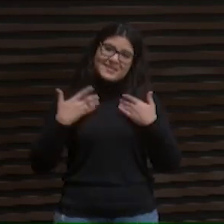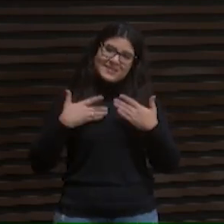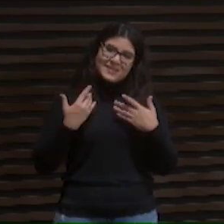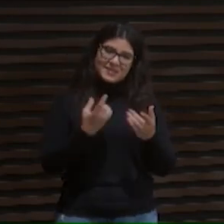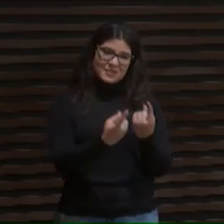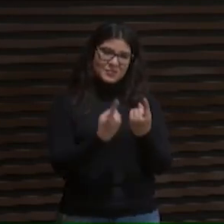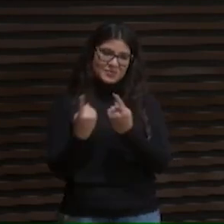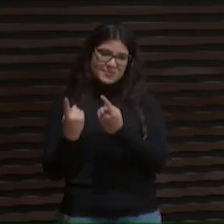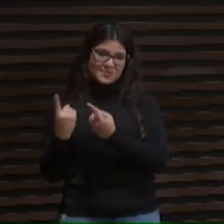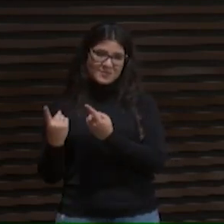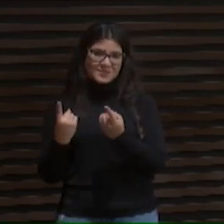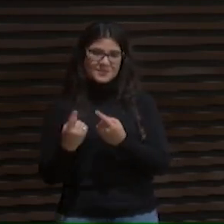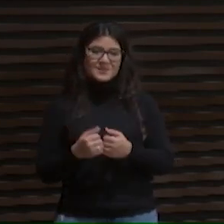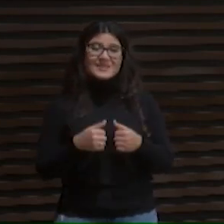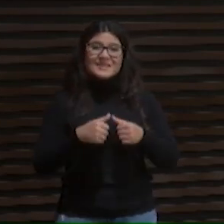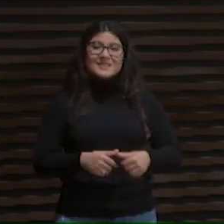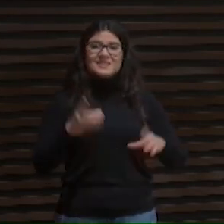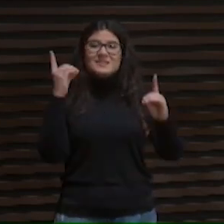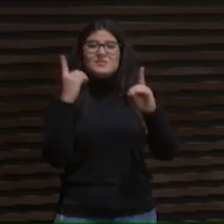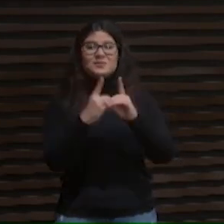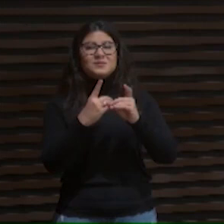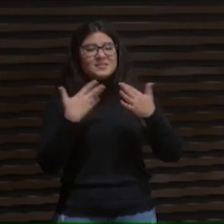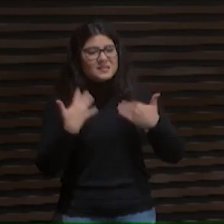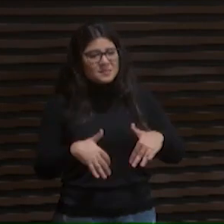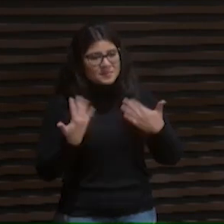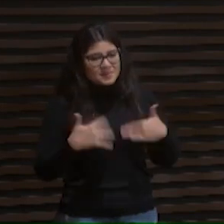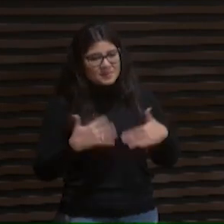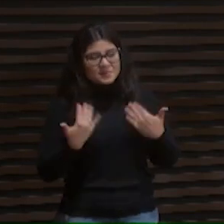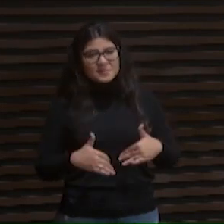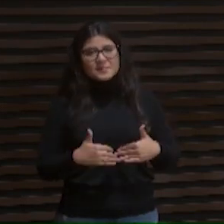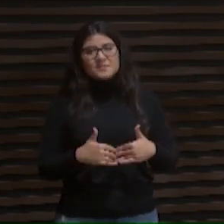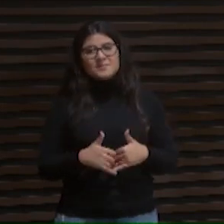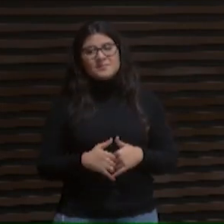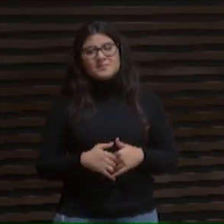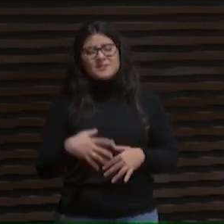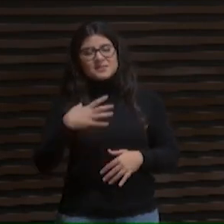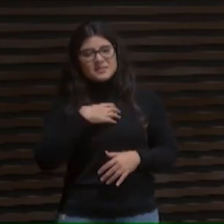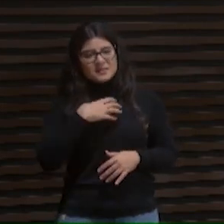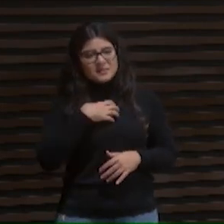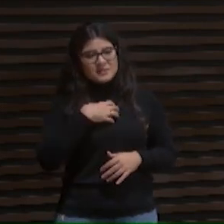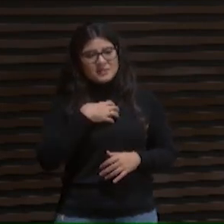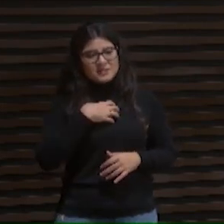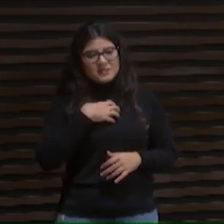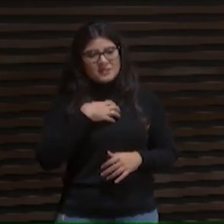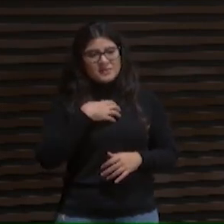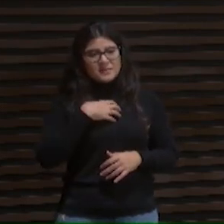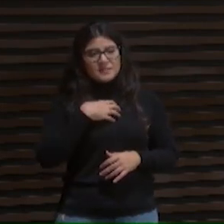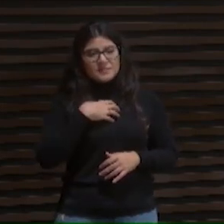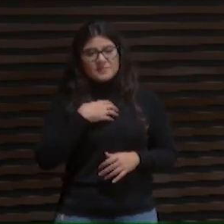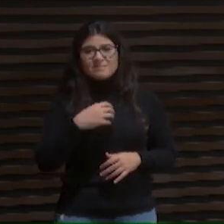outros. Esse encontro é tamanho, é de tanto significado, que